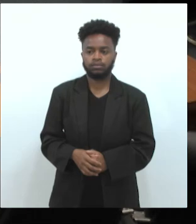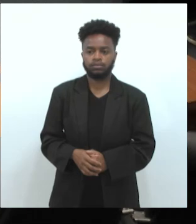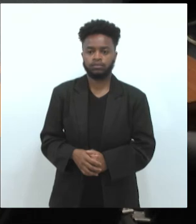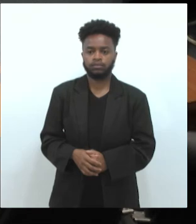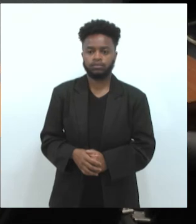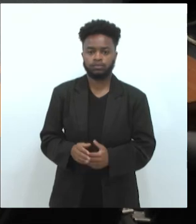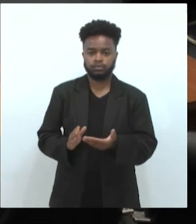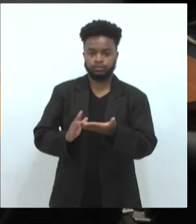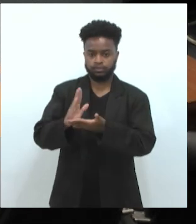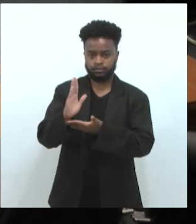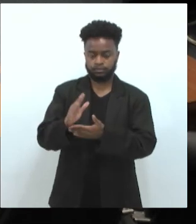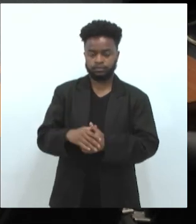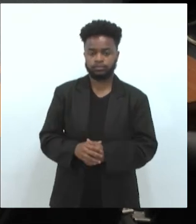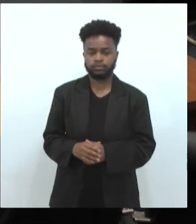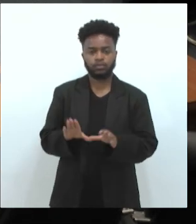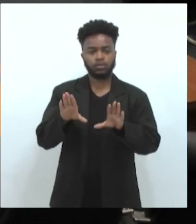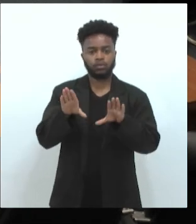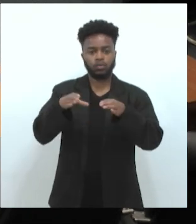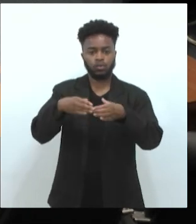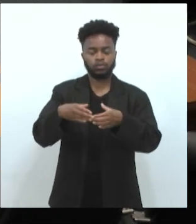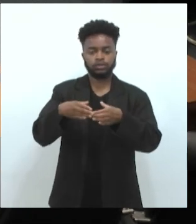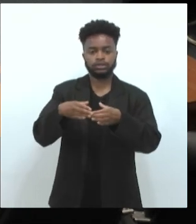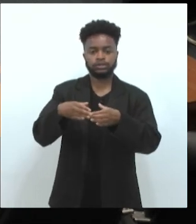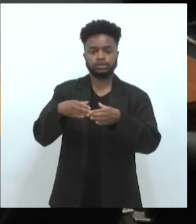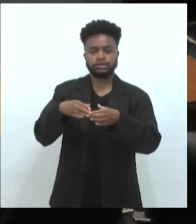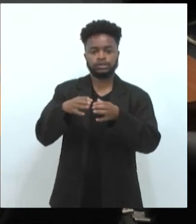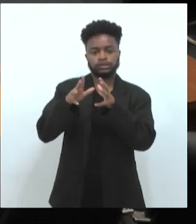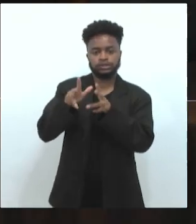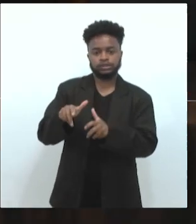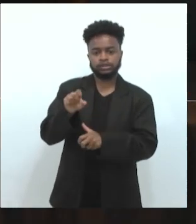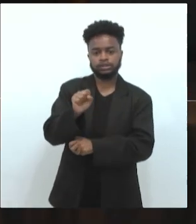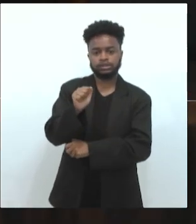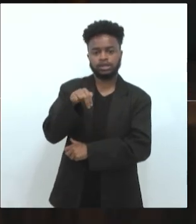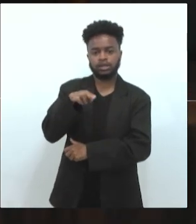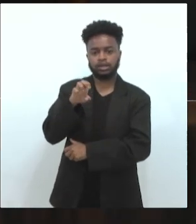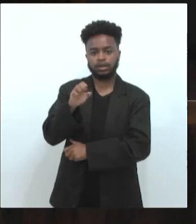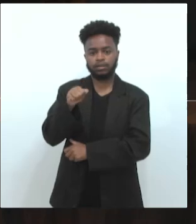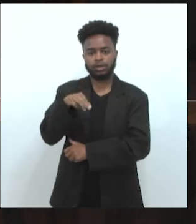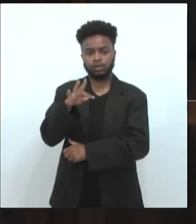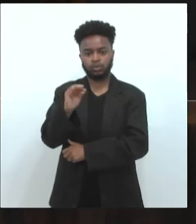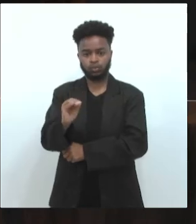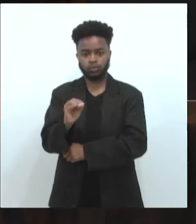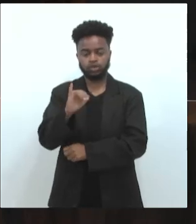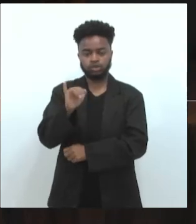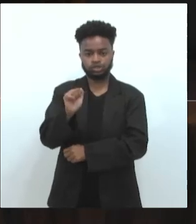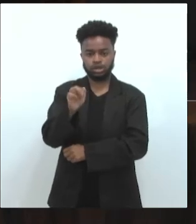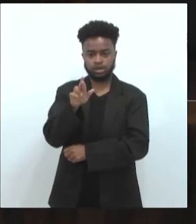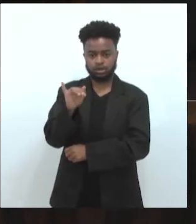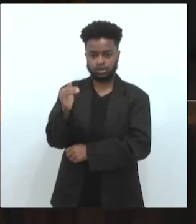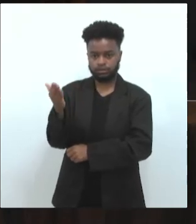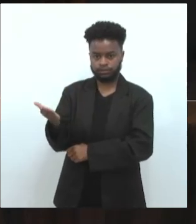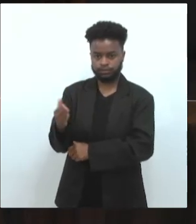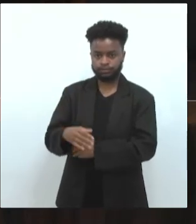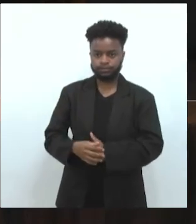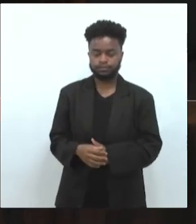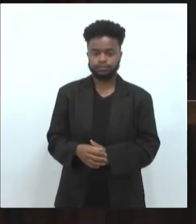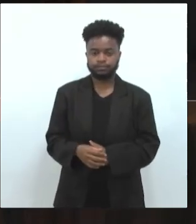Favorável, senhora presidente. Pela Comissão de Saneamento, deputado Jari Oliveira.